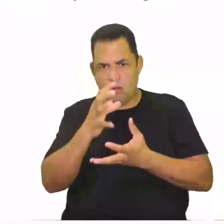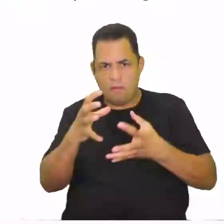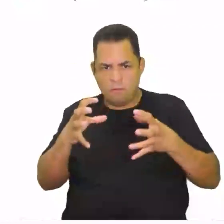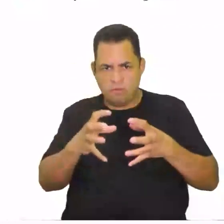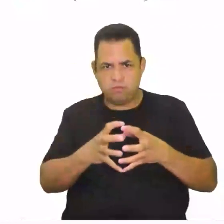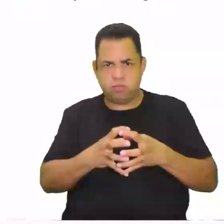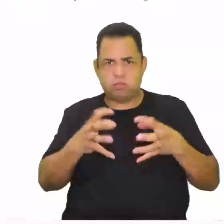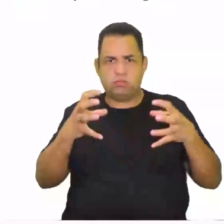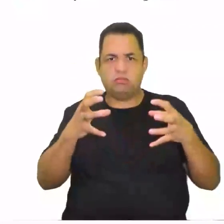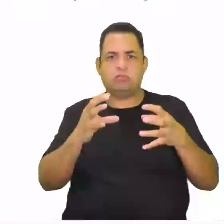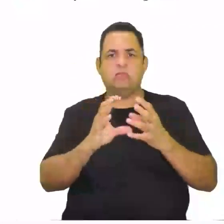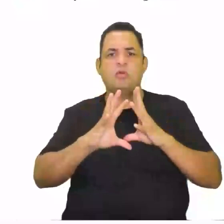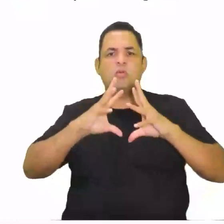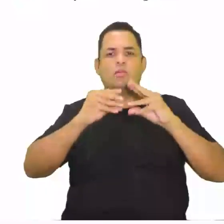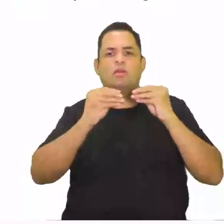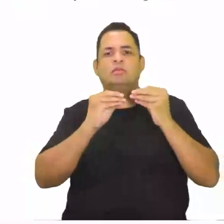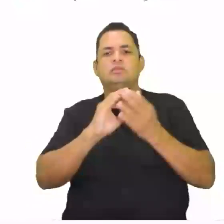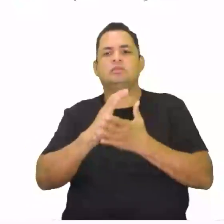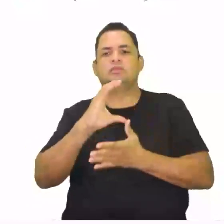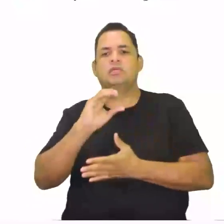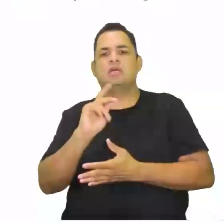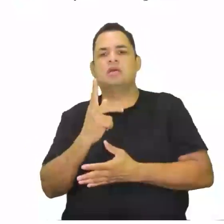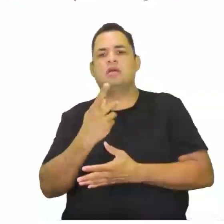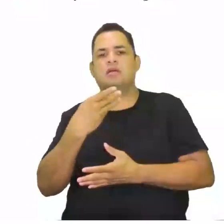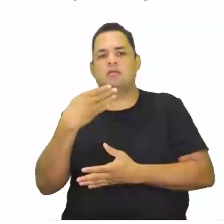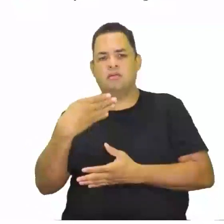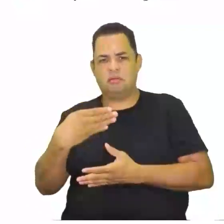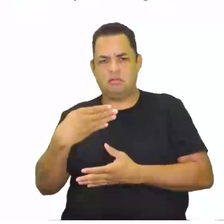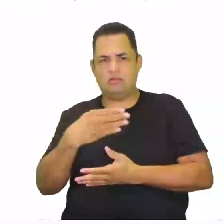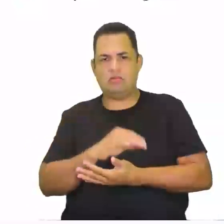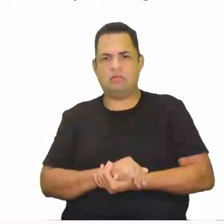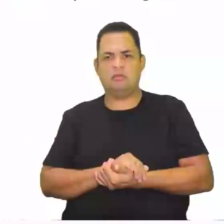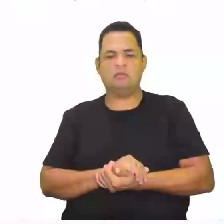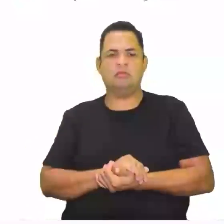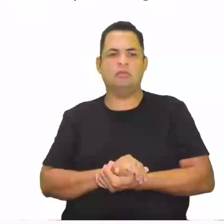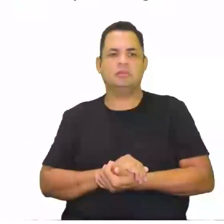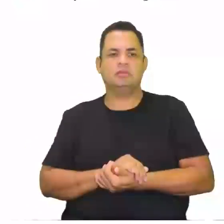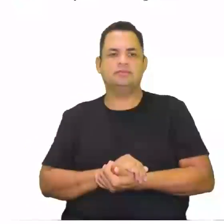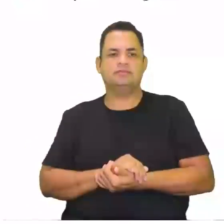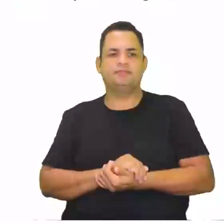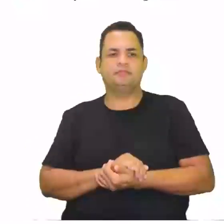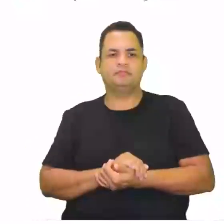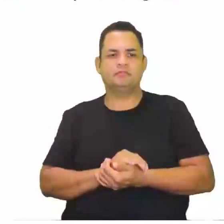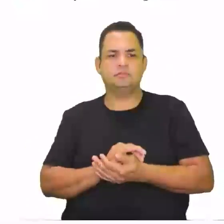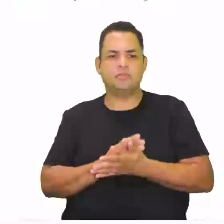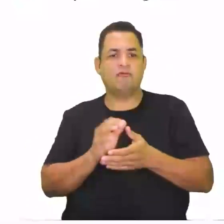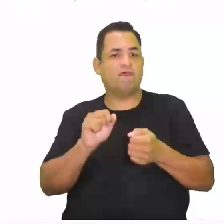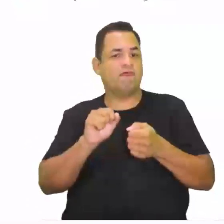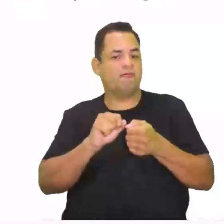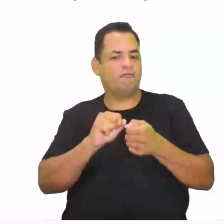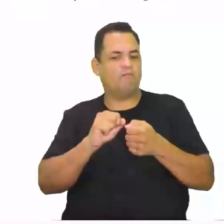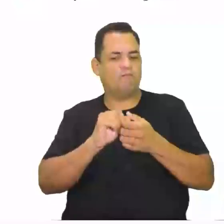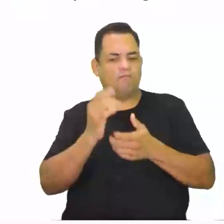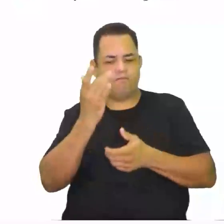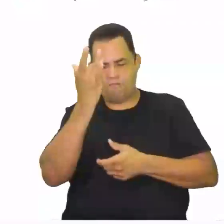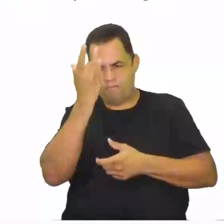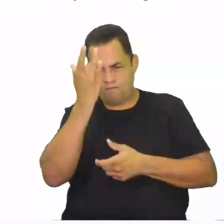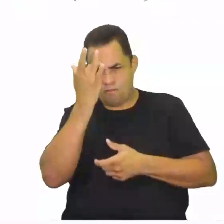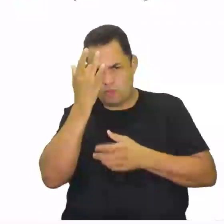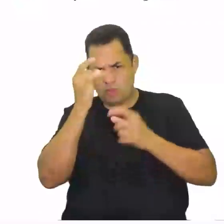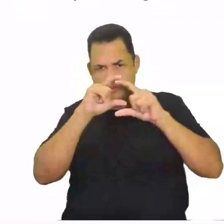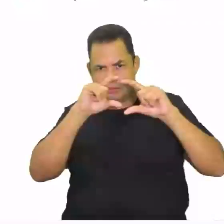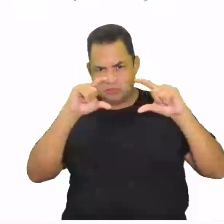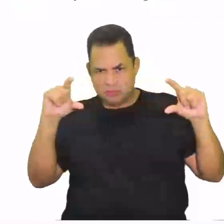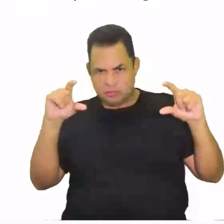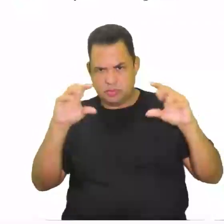Equacione a combustão completa do metano. Letra B. Equacione a combustão completa